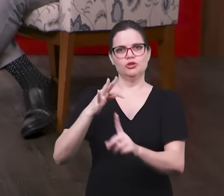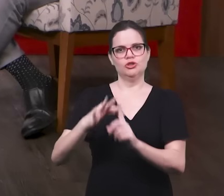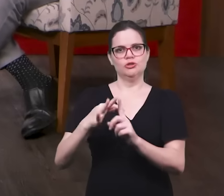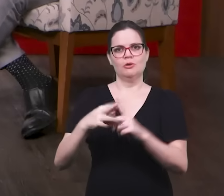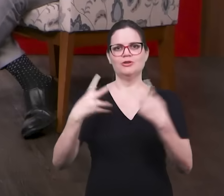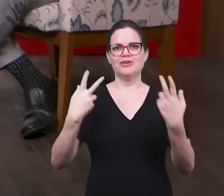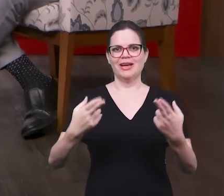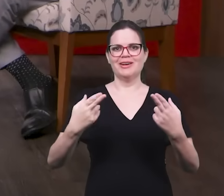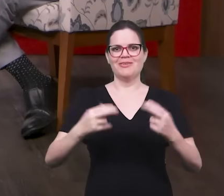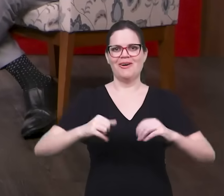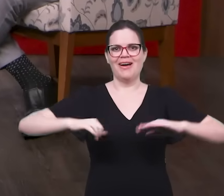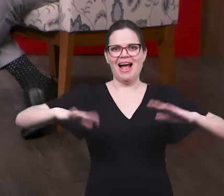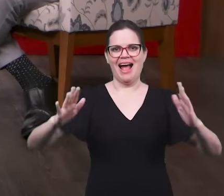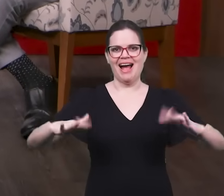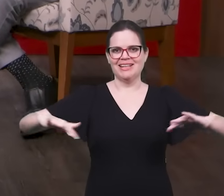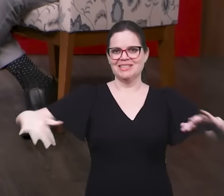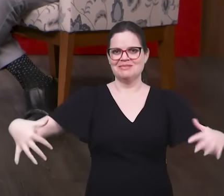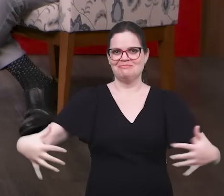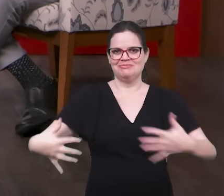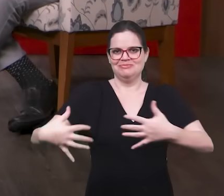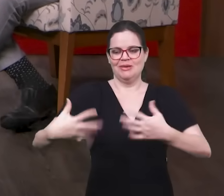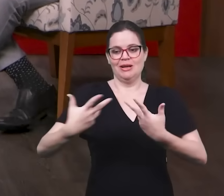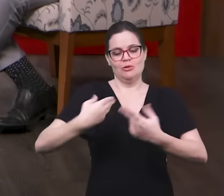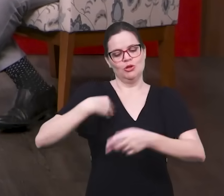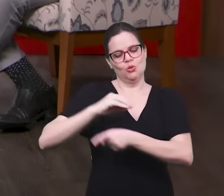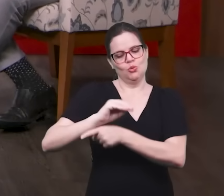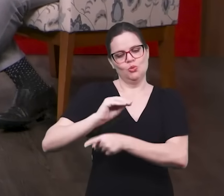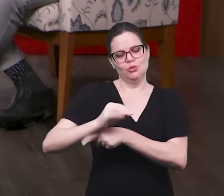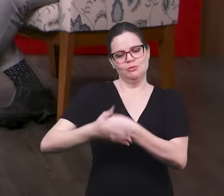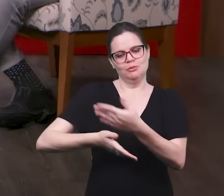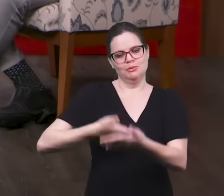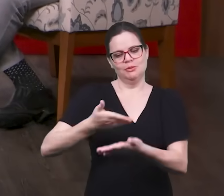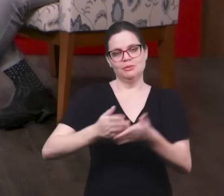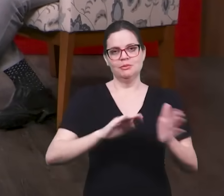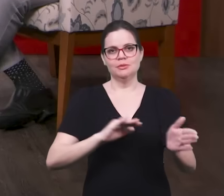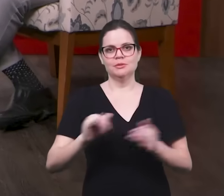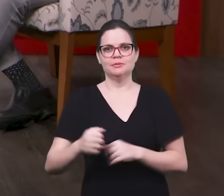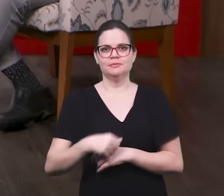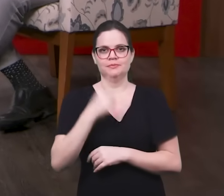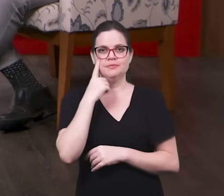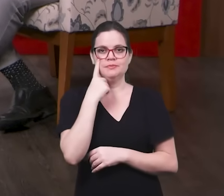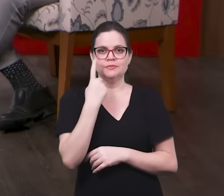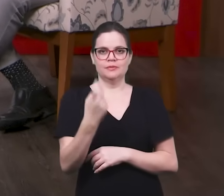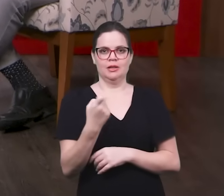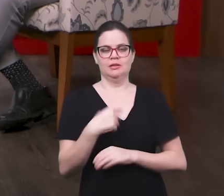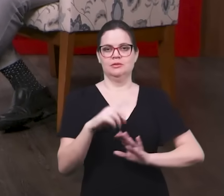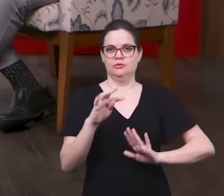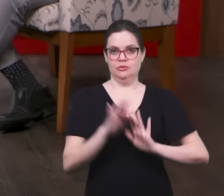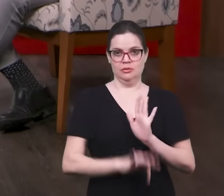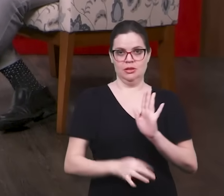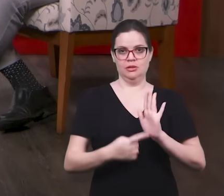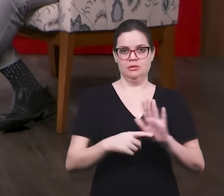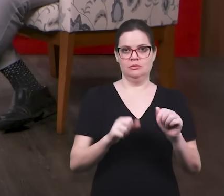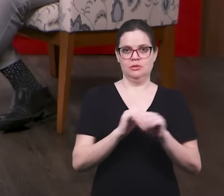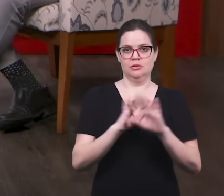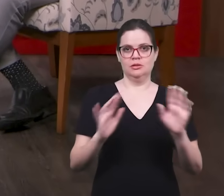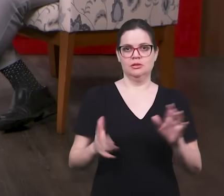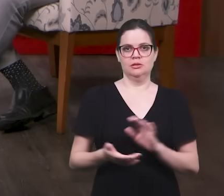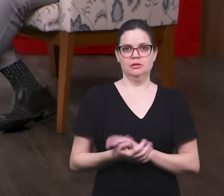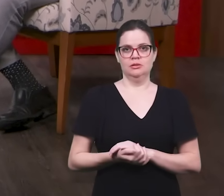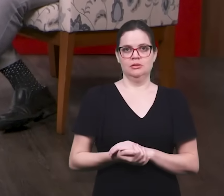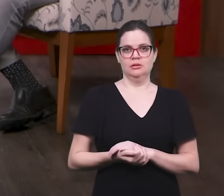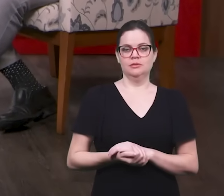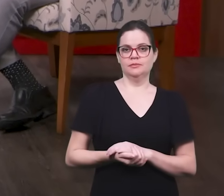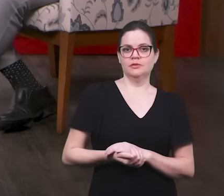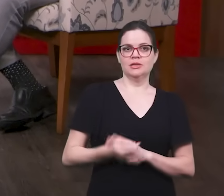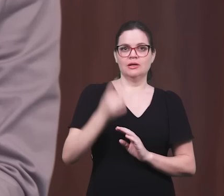uma coisa interessante em relação a esse texto? Porque em ambos os casos aparece a expressão